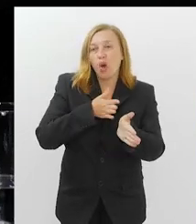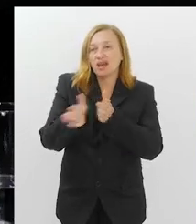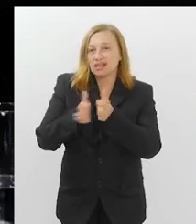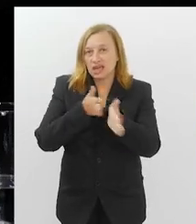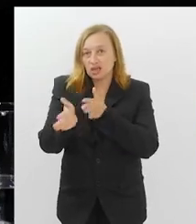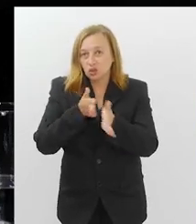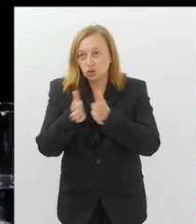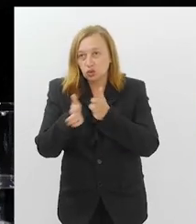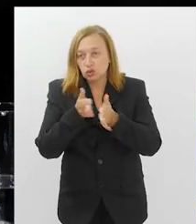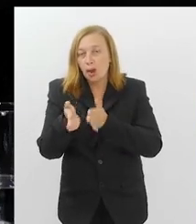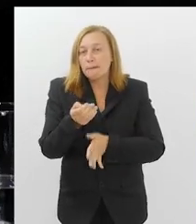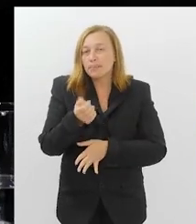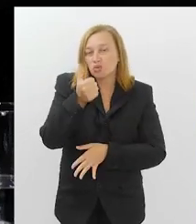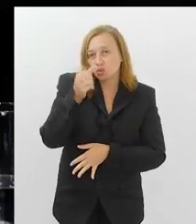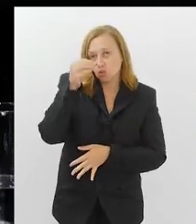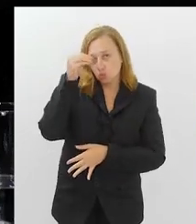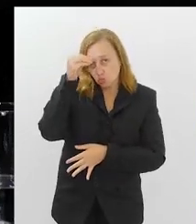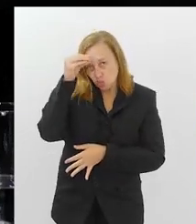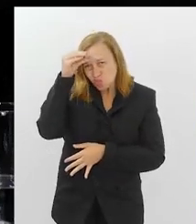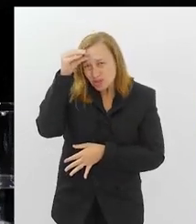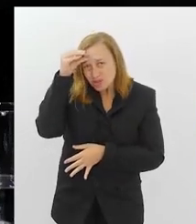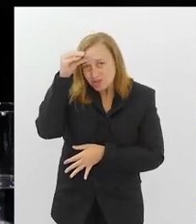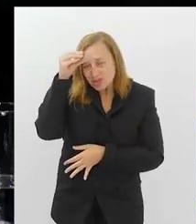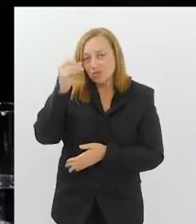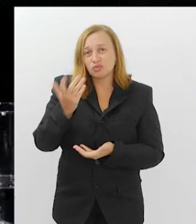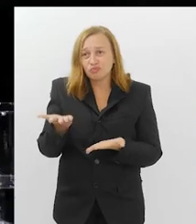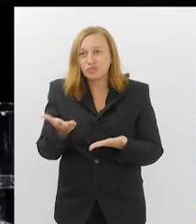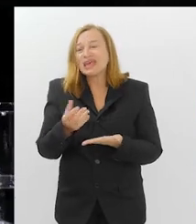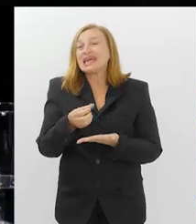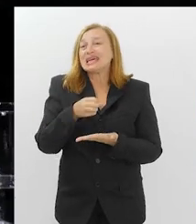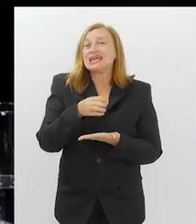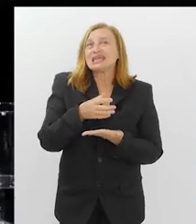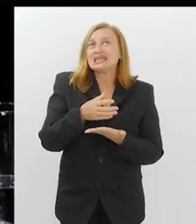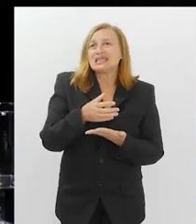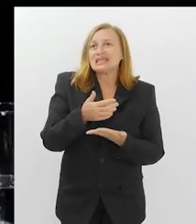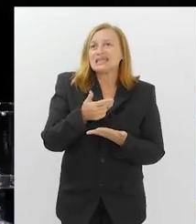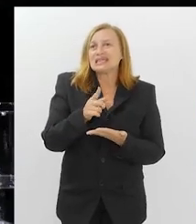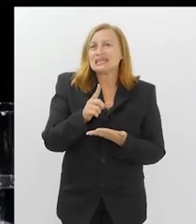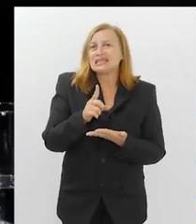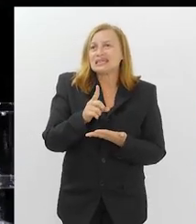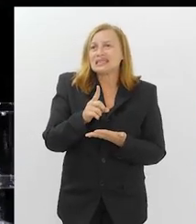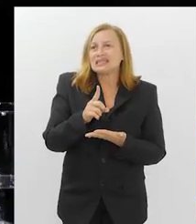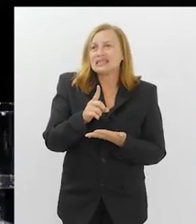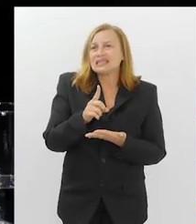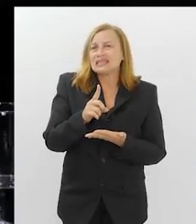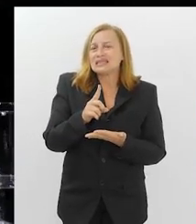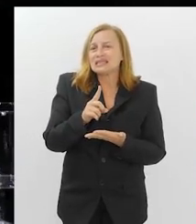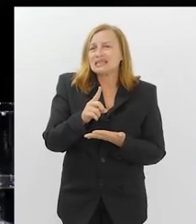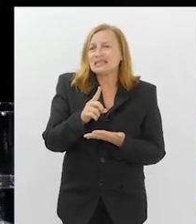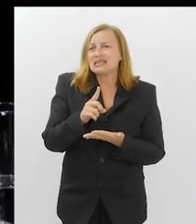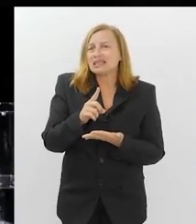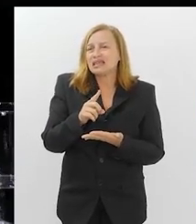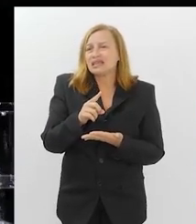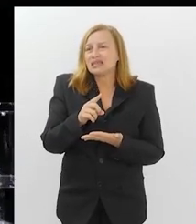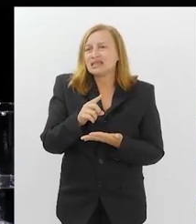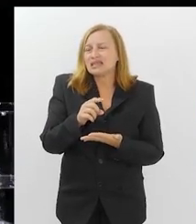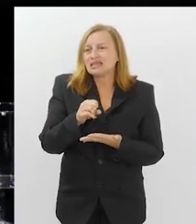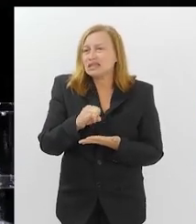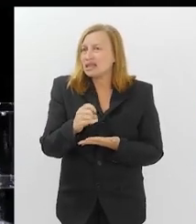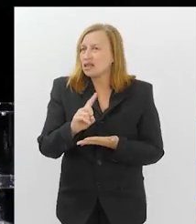acesso, pouco conhecimento, na maioria das vezes, e ela, se ela não se